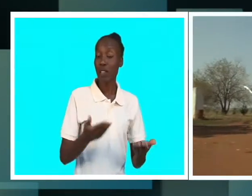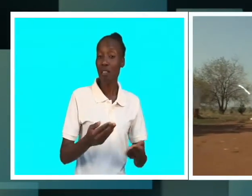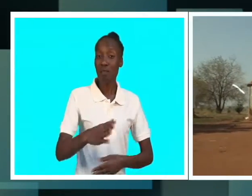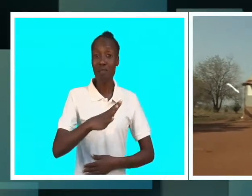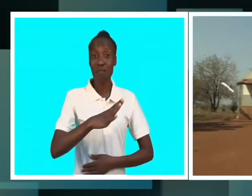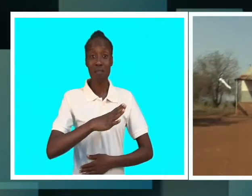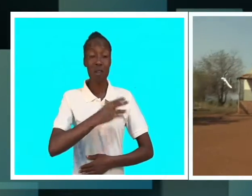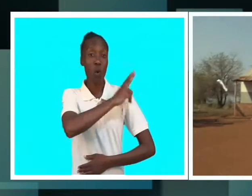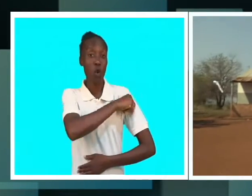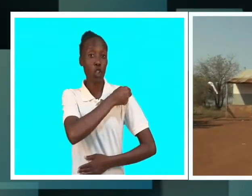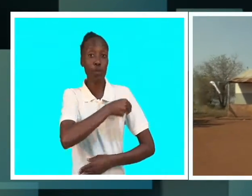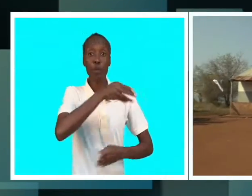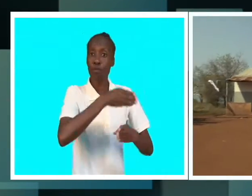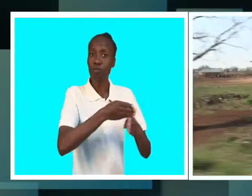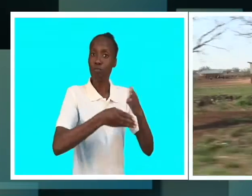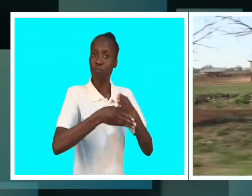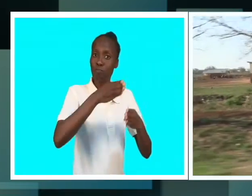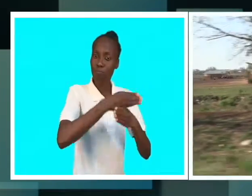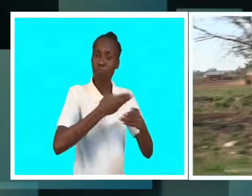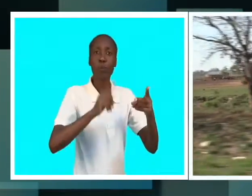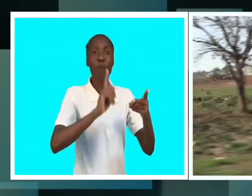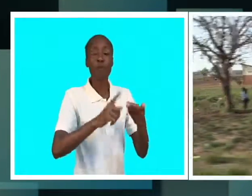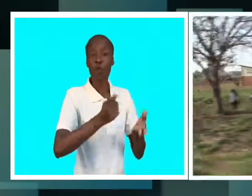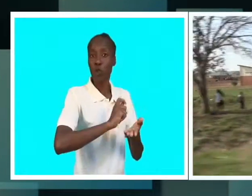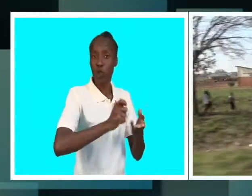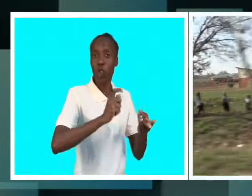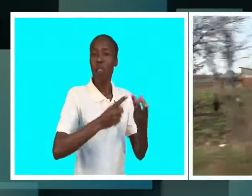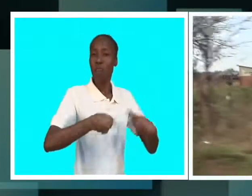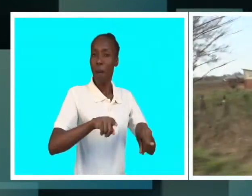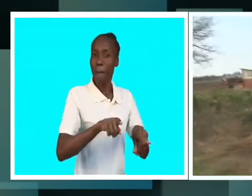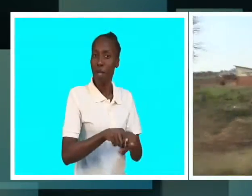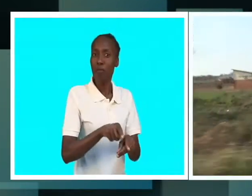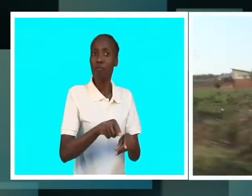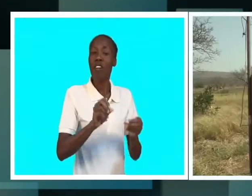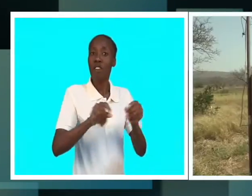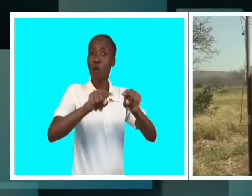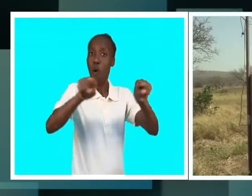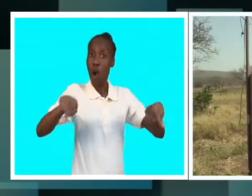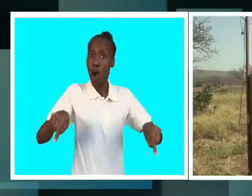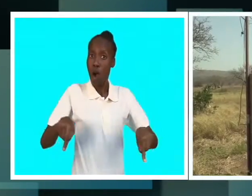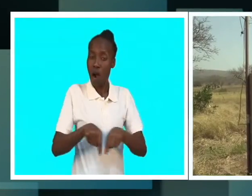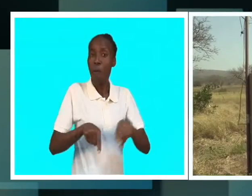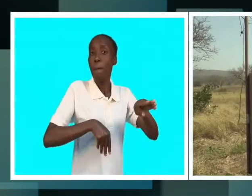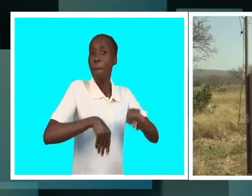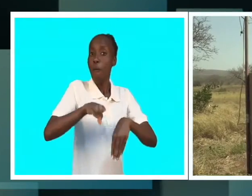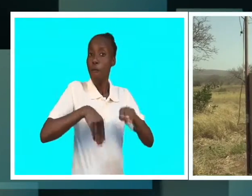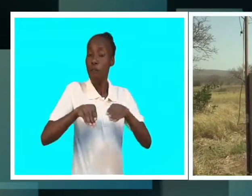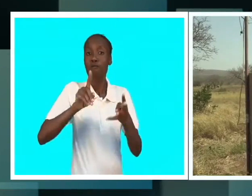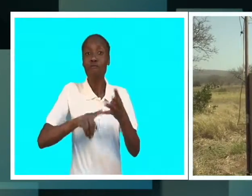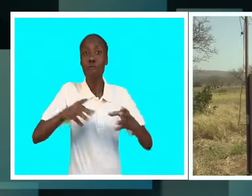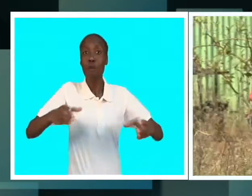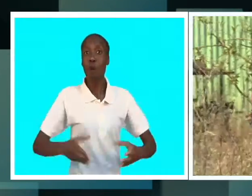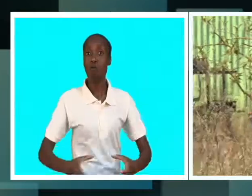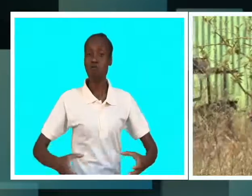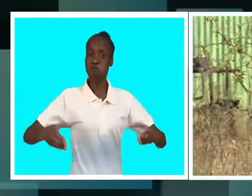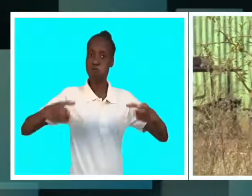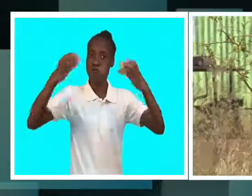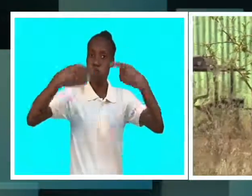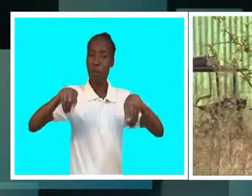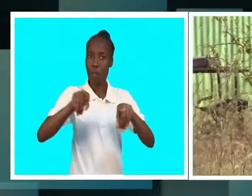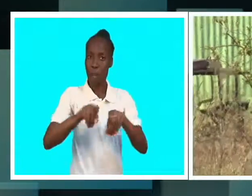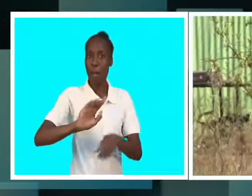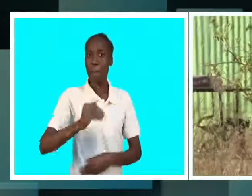Além da unidade sanitária e da escola também, será construído um campo de futebol e um sistema de